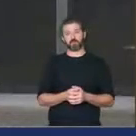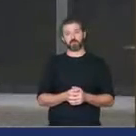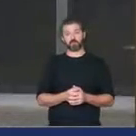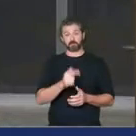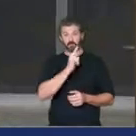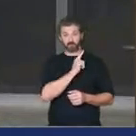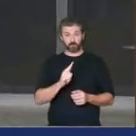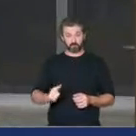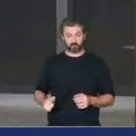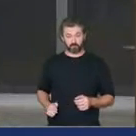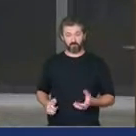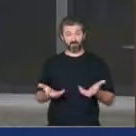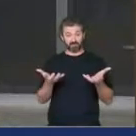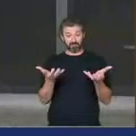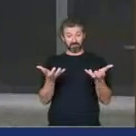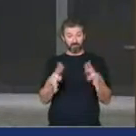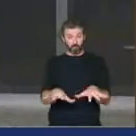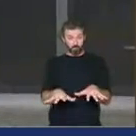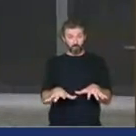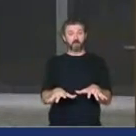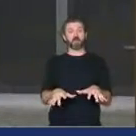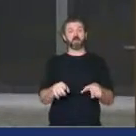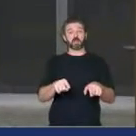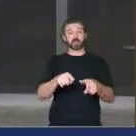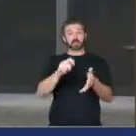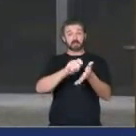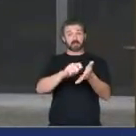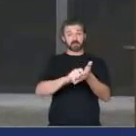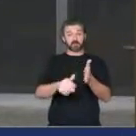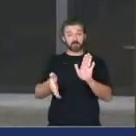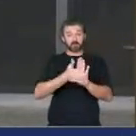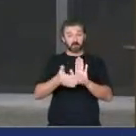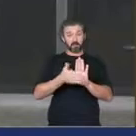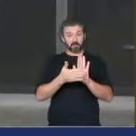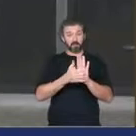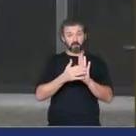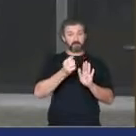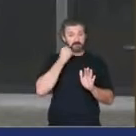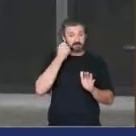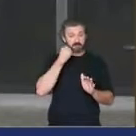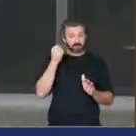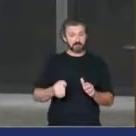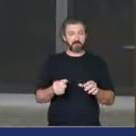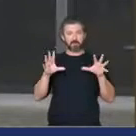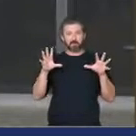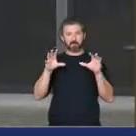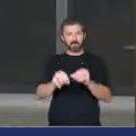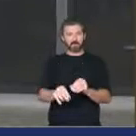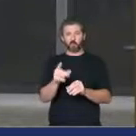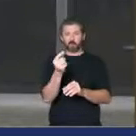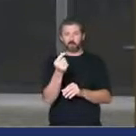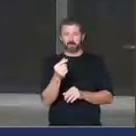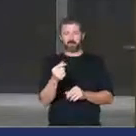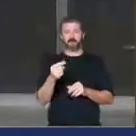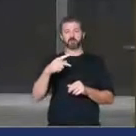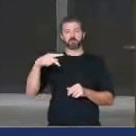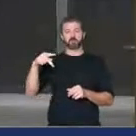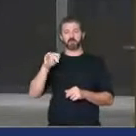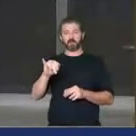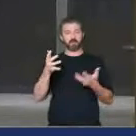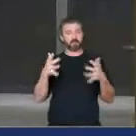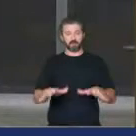governo se nega, e isso está escrito na proposta do senador, a mexer no preço de paridade